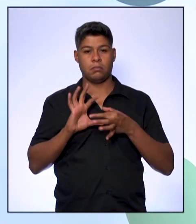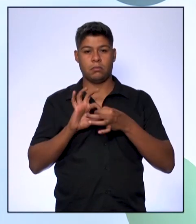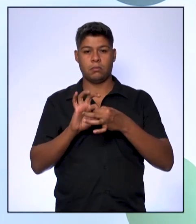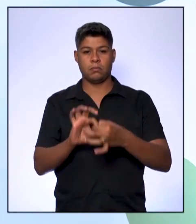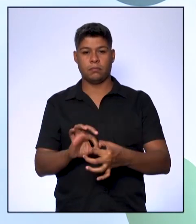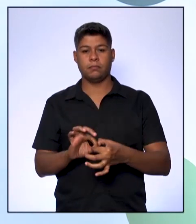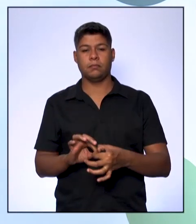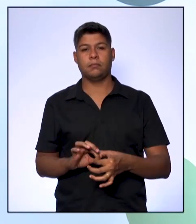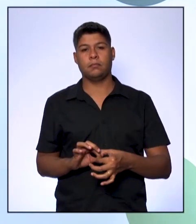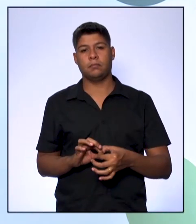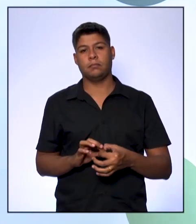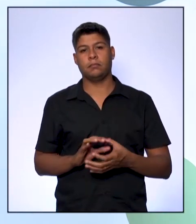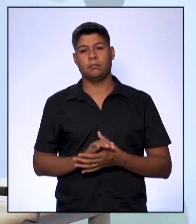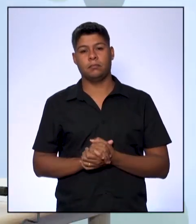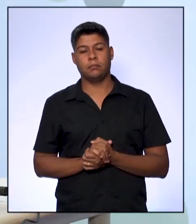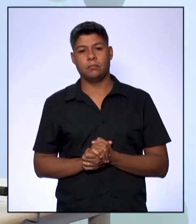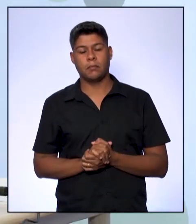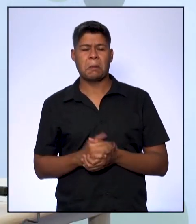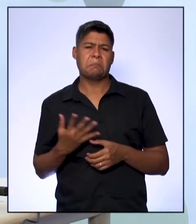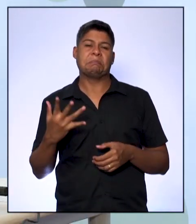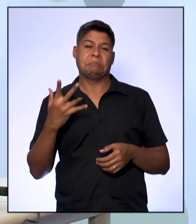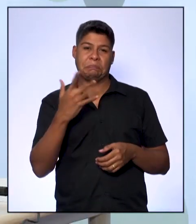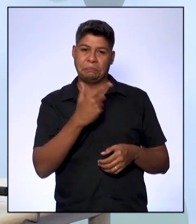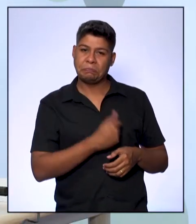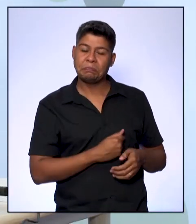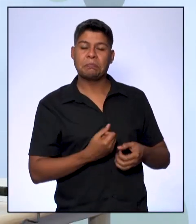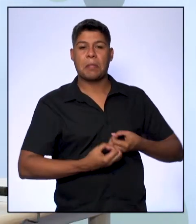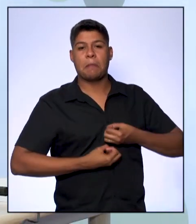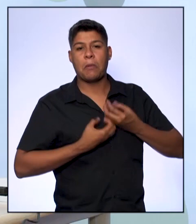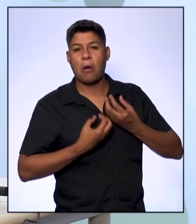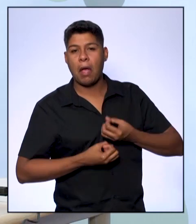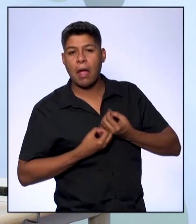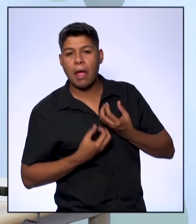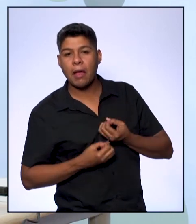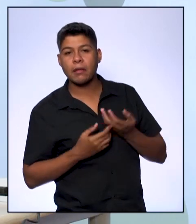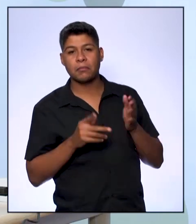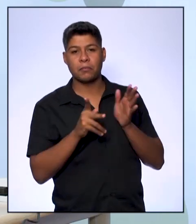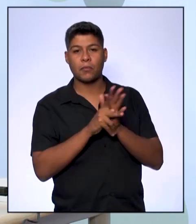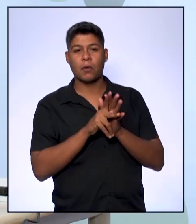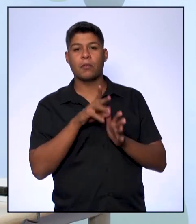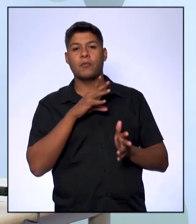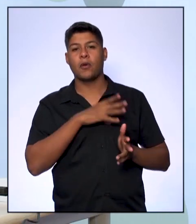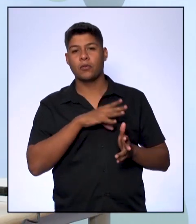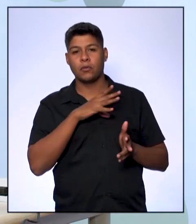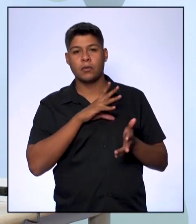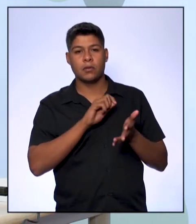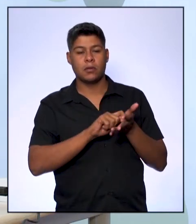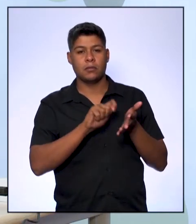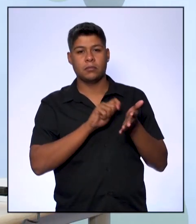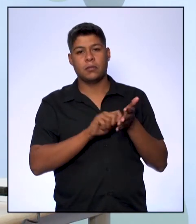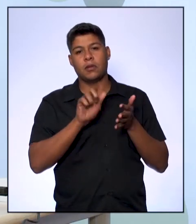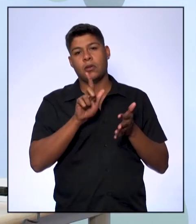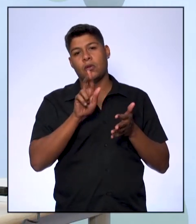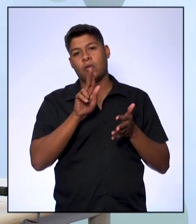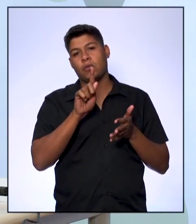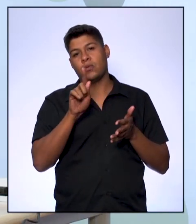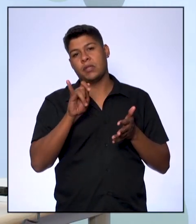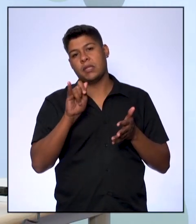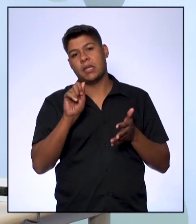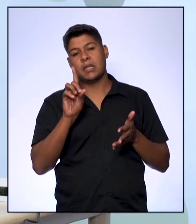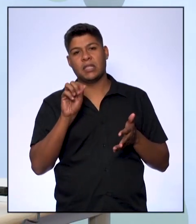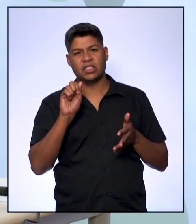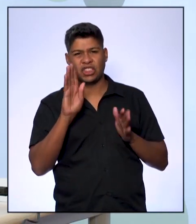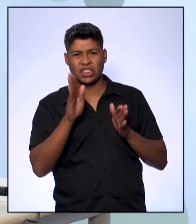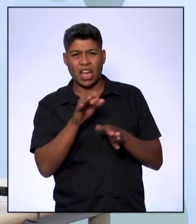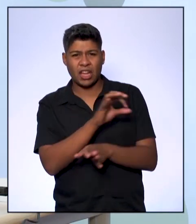ia-me belo soneto de camões a mulher gênio um grande poeta da literatura portuguesa autor de lusíadas vocês o dono